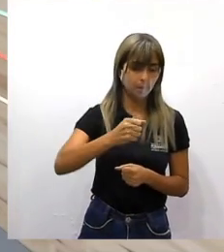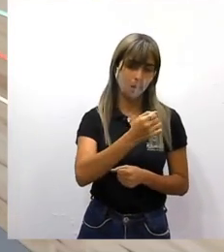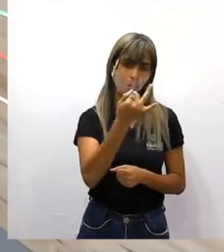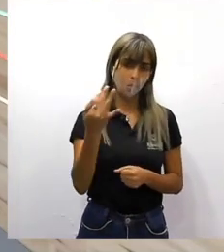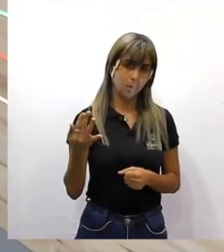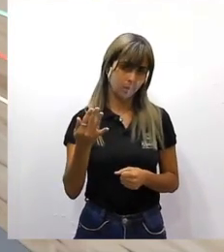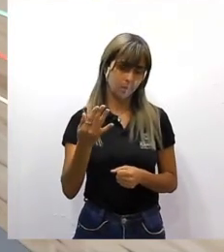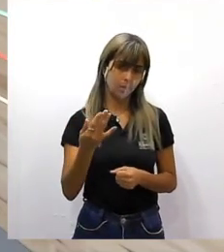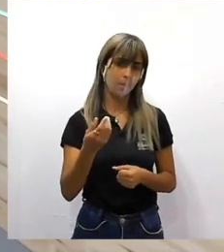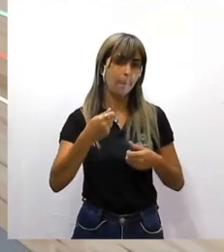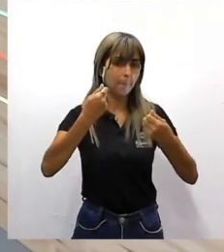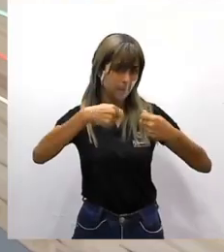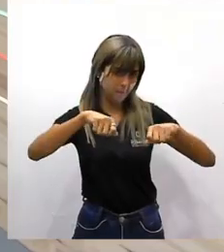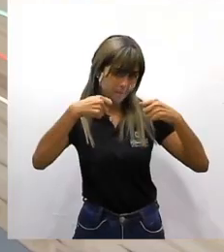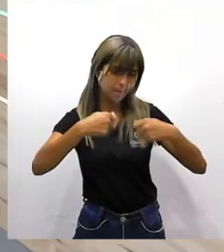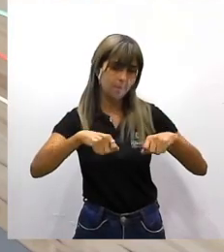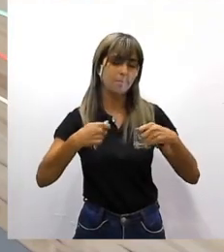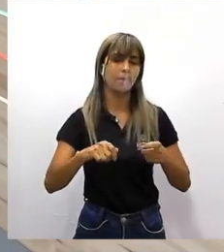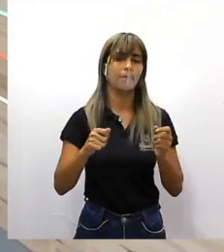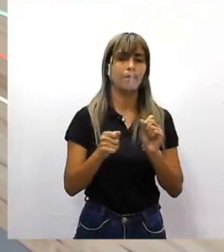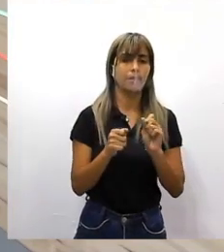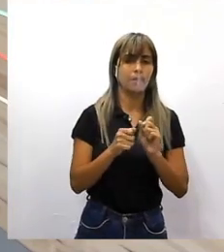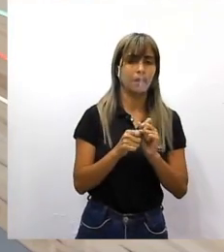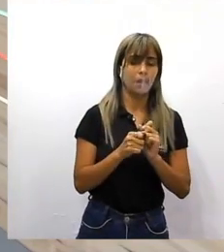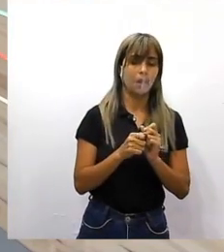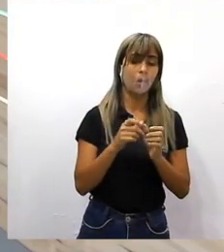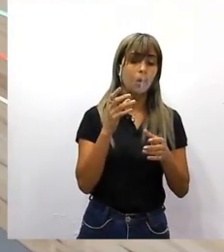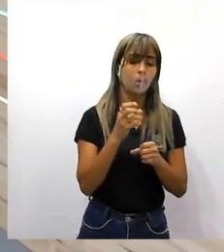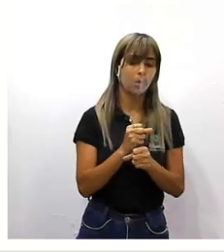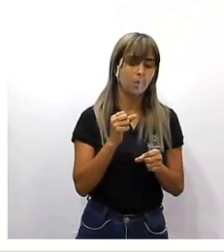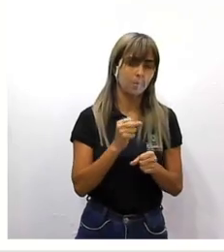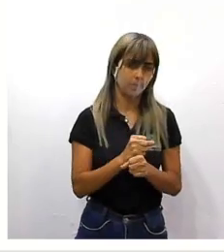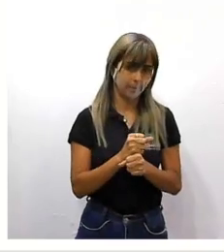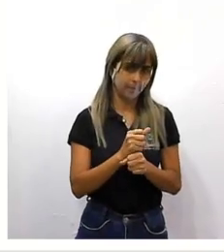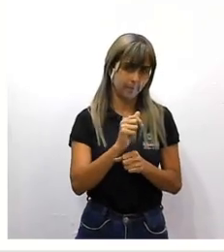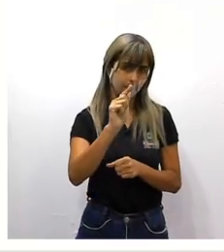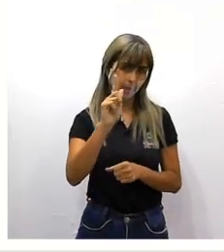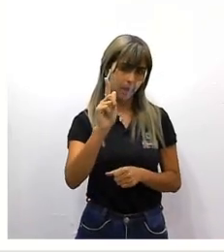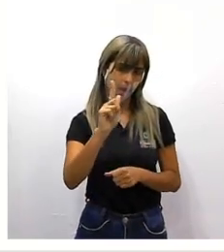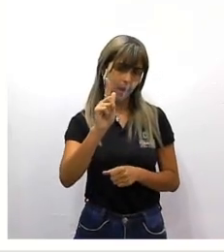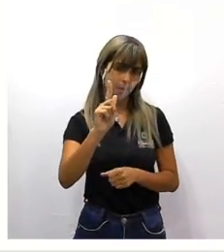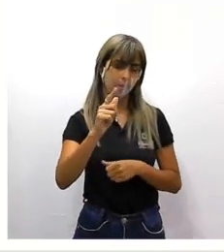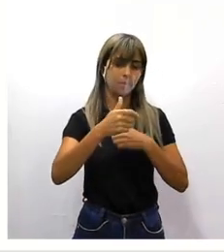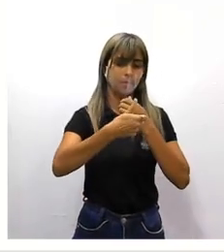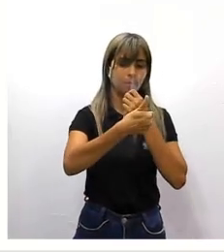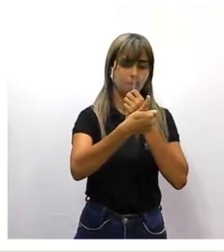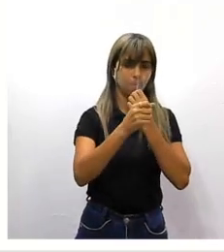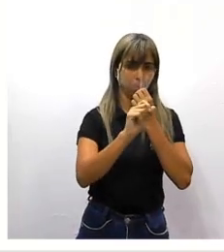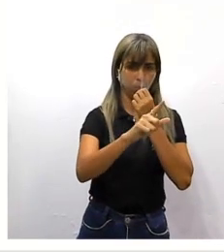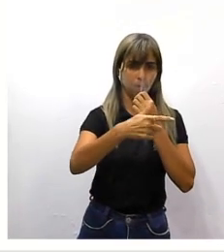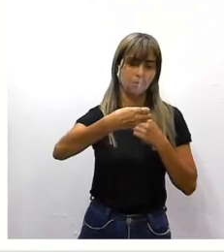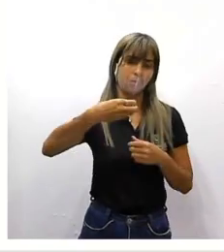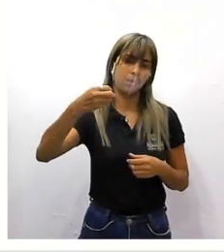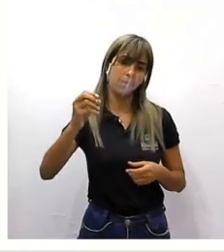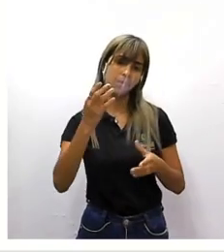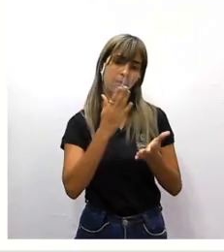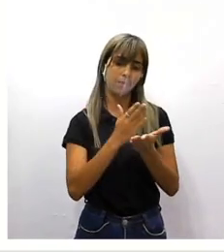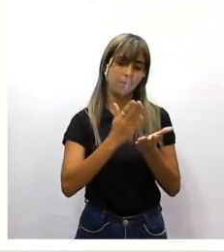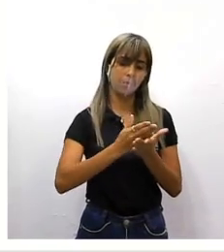caixas precisam para alcançar essa quantidade de gramas. Então, 1.200 dividido por